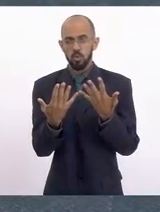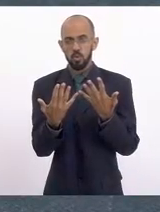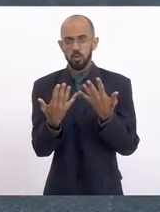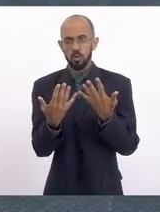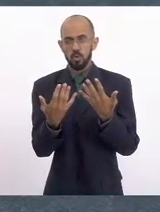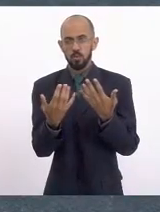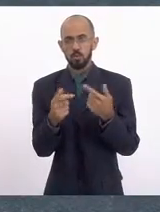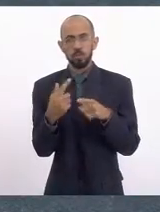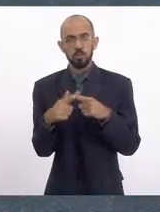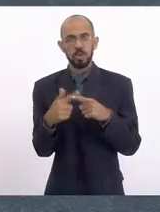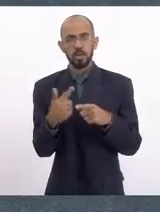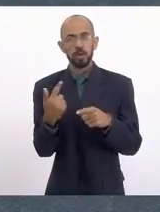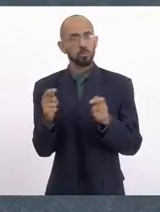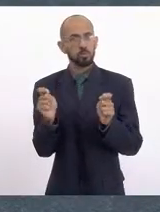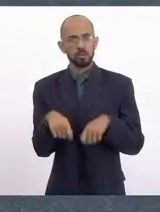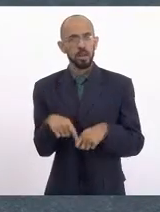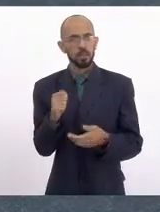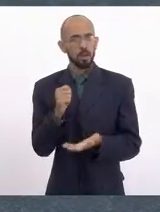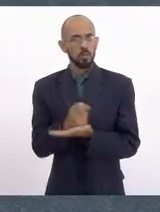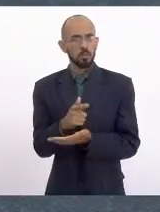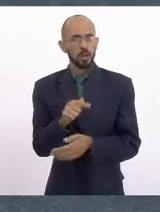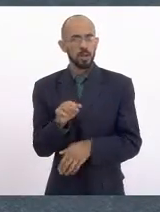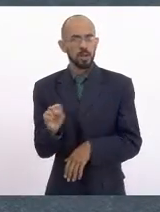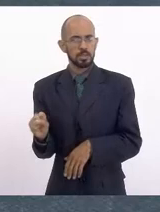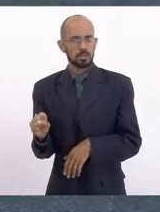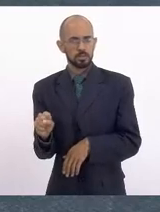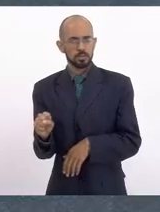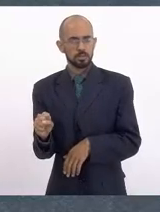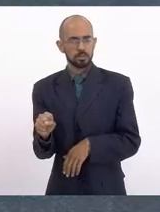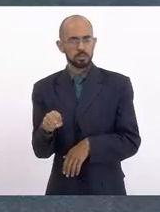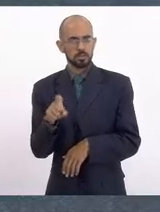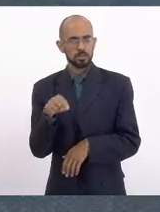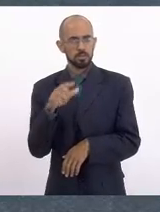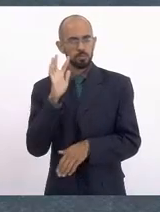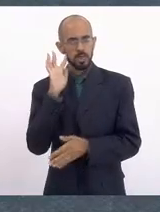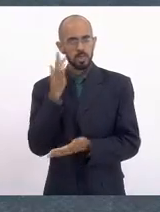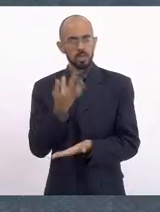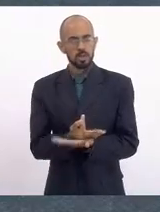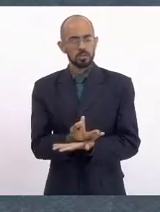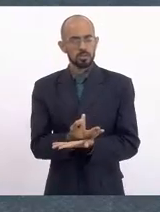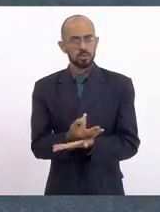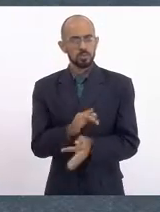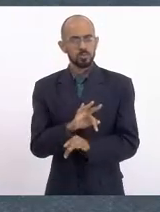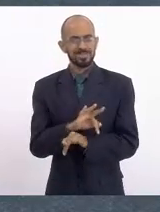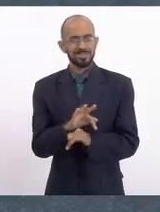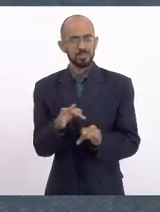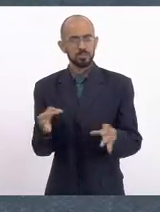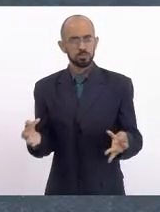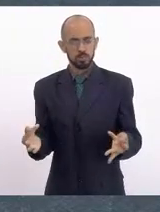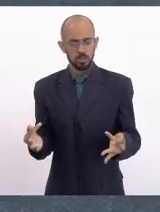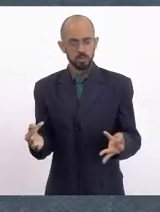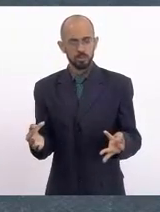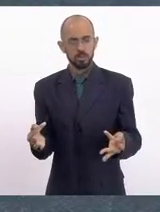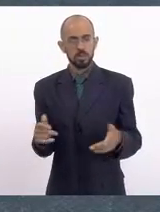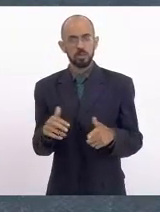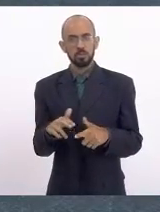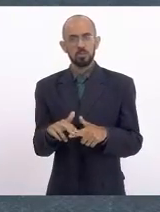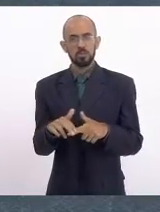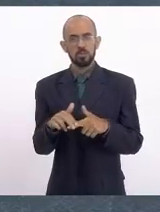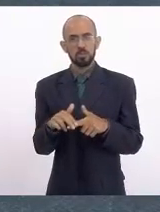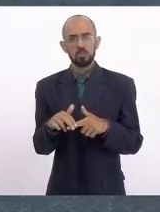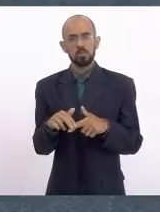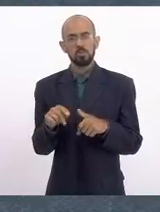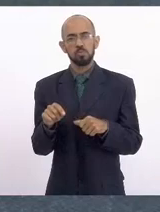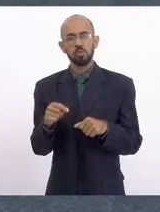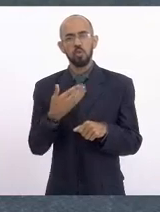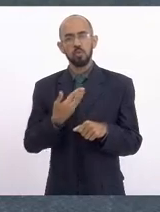de lenha porque não tem como pagar o gás e isso é uma desse a simplória simples por parte